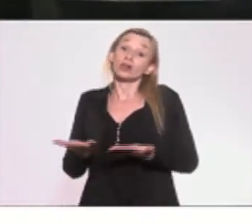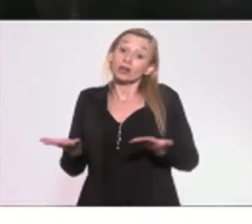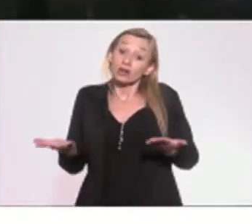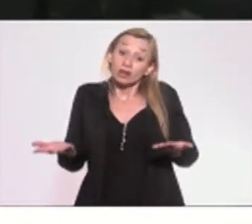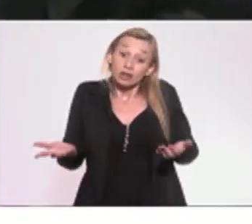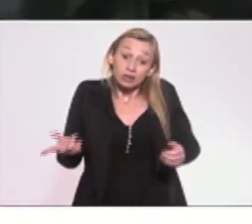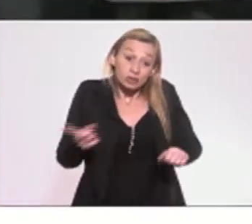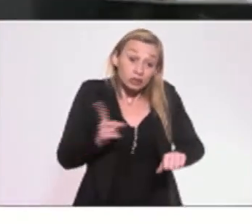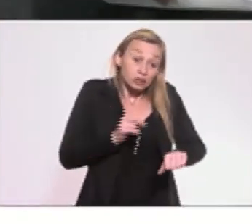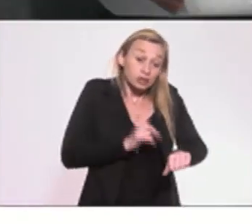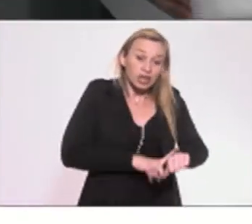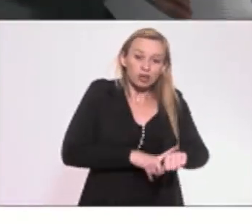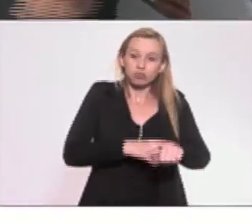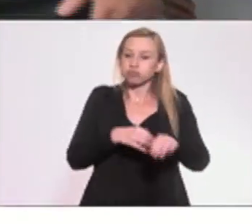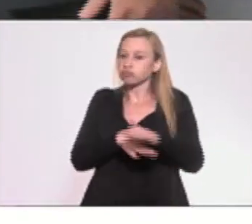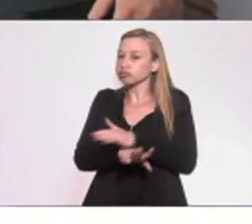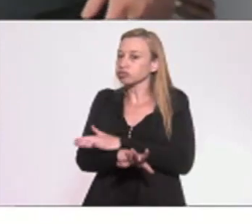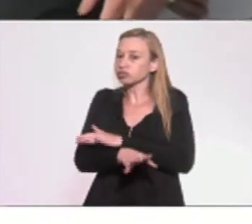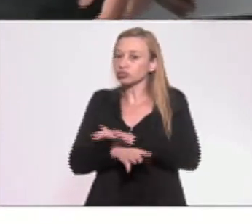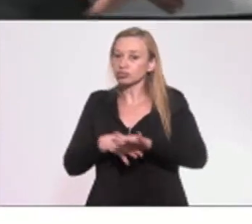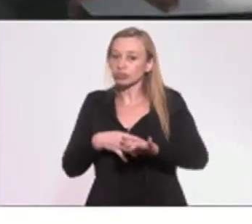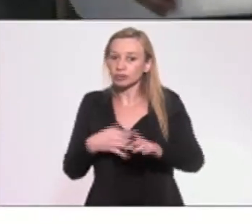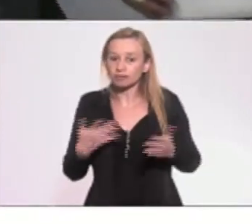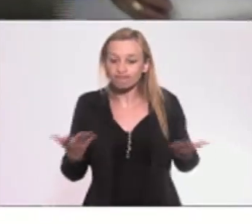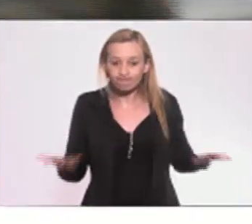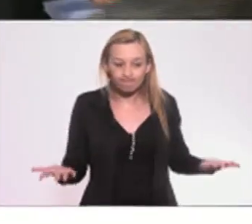Ó costumes!